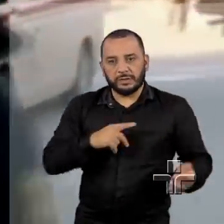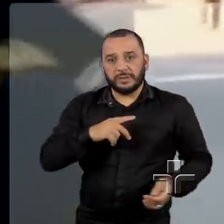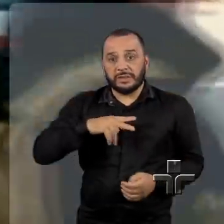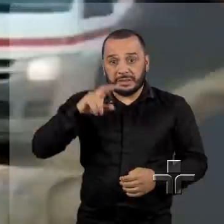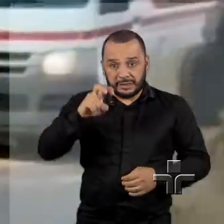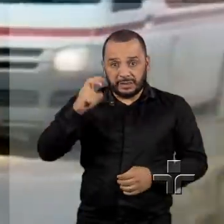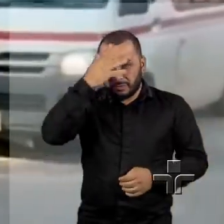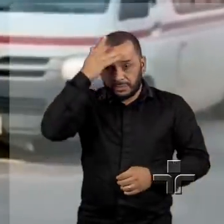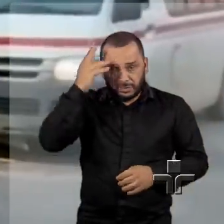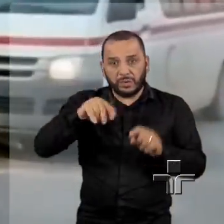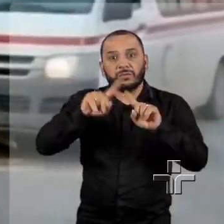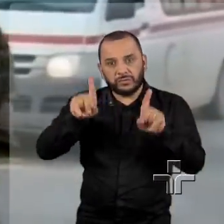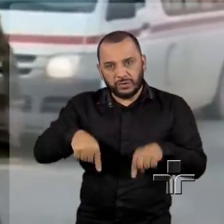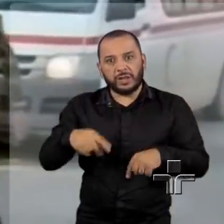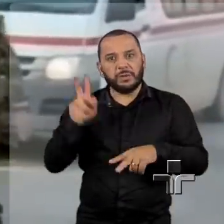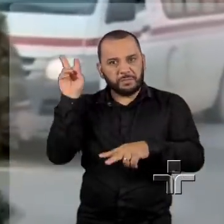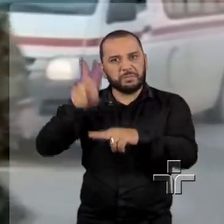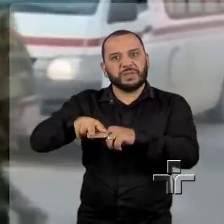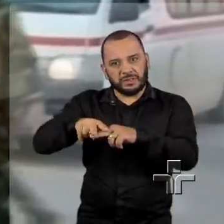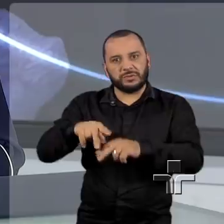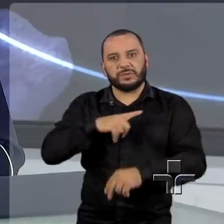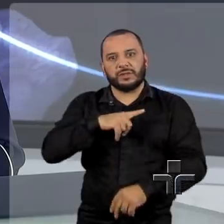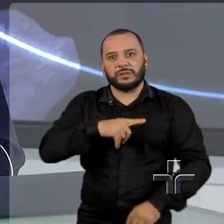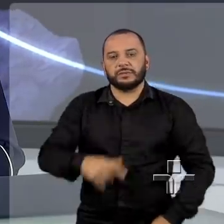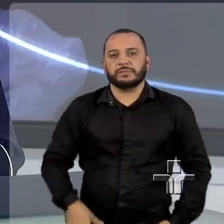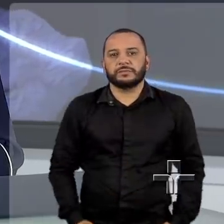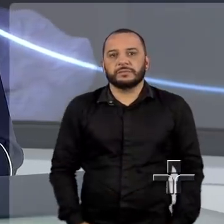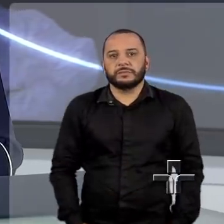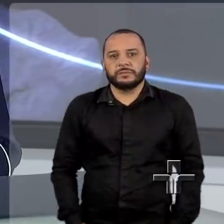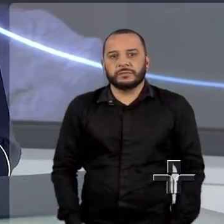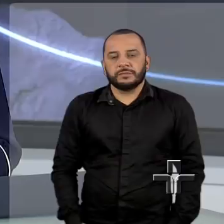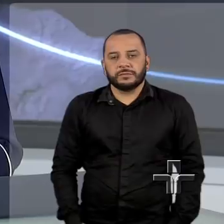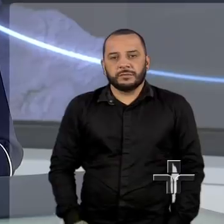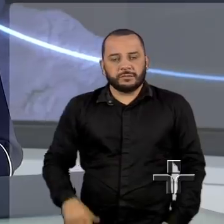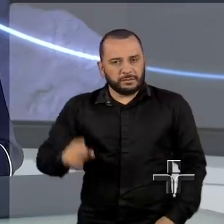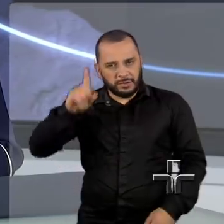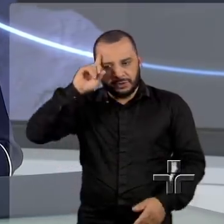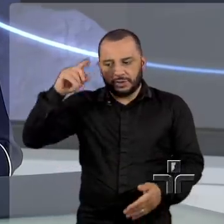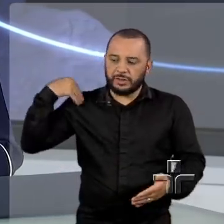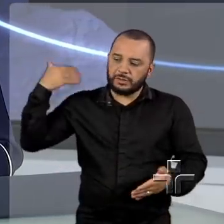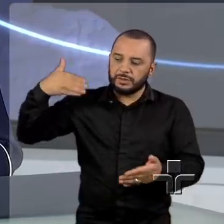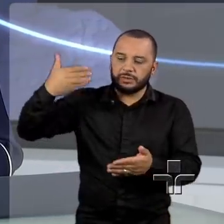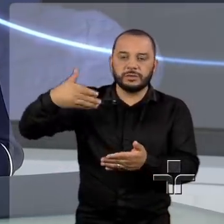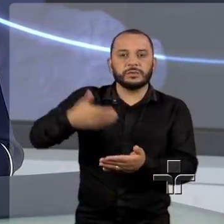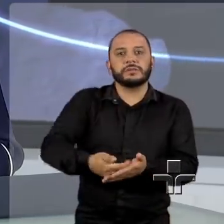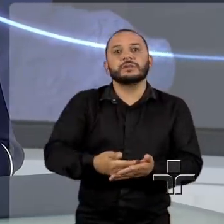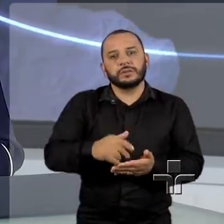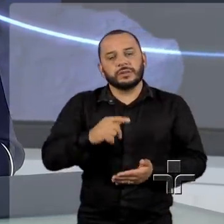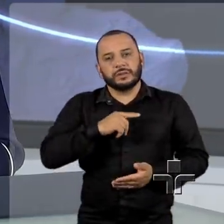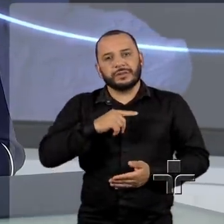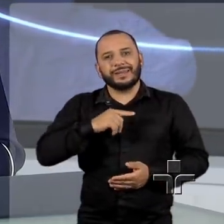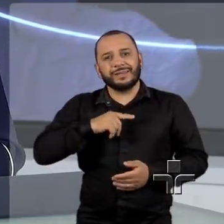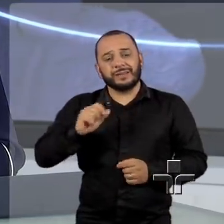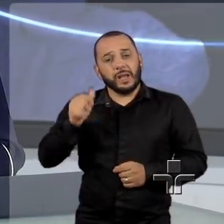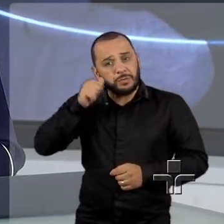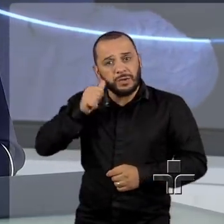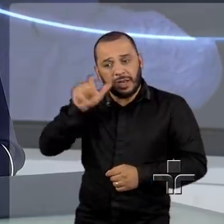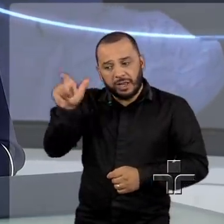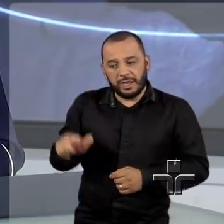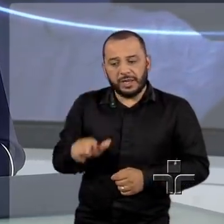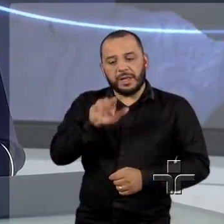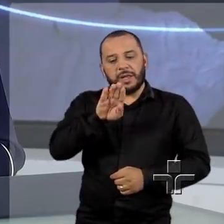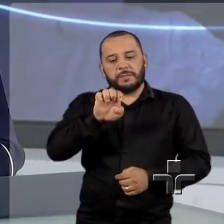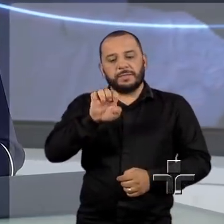trabalhadores da balsa foram presos. Nos últimos dias, o fenômeno Betina, campanha de